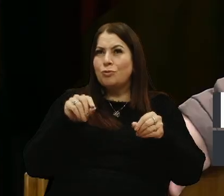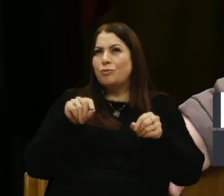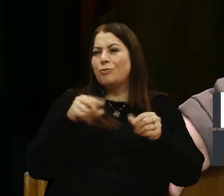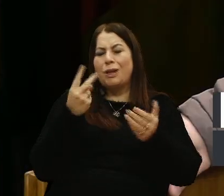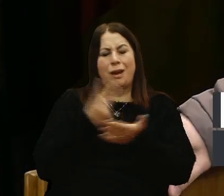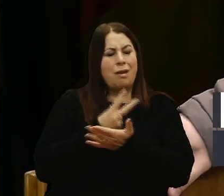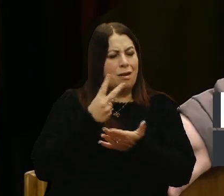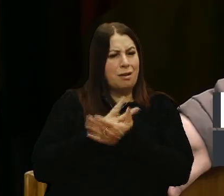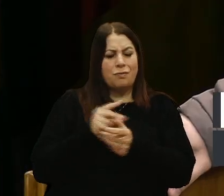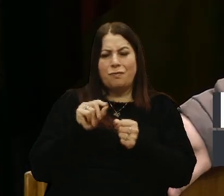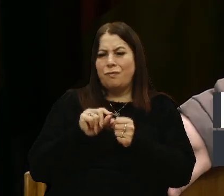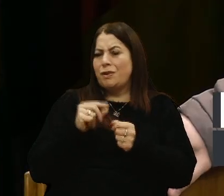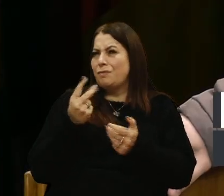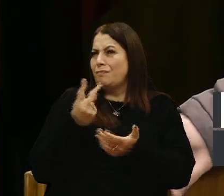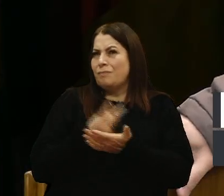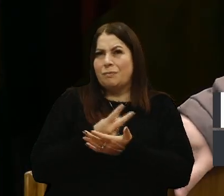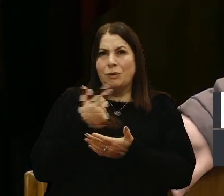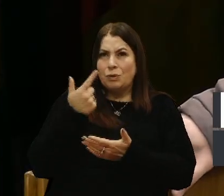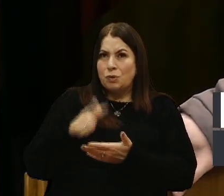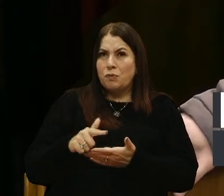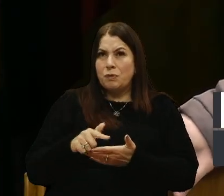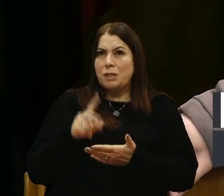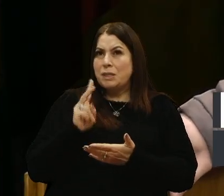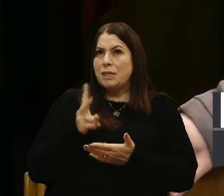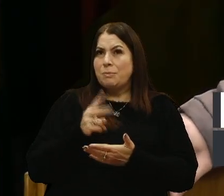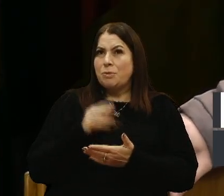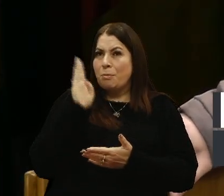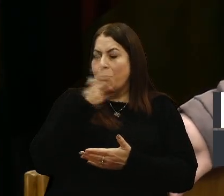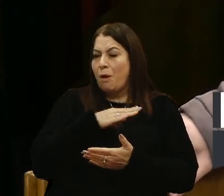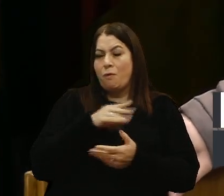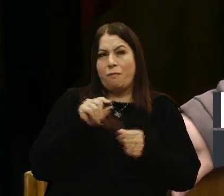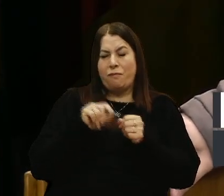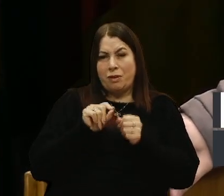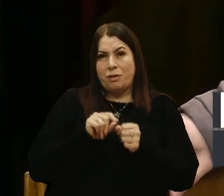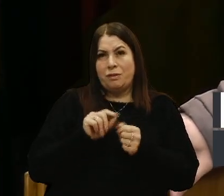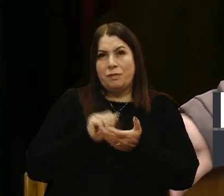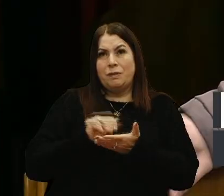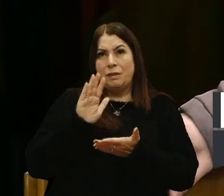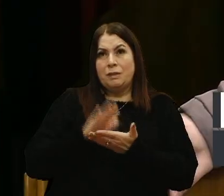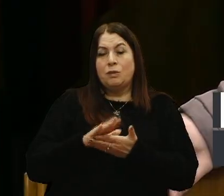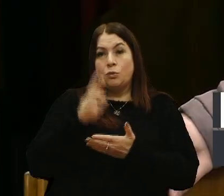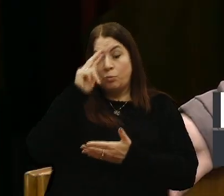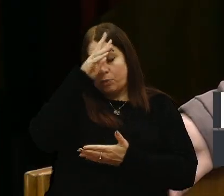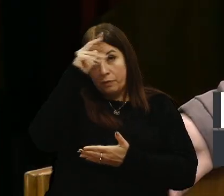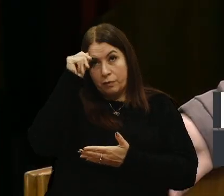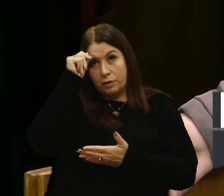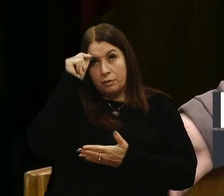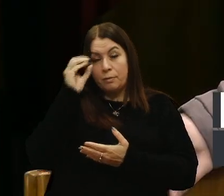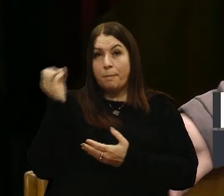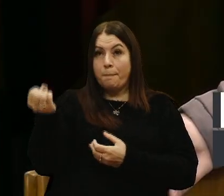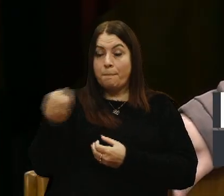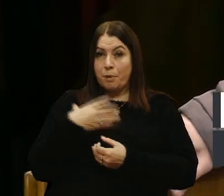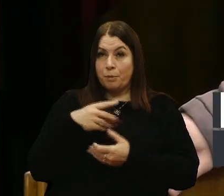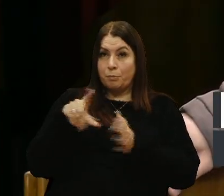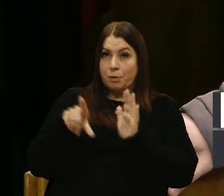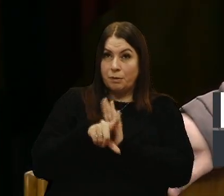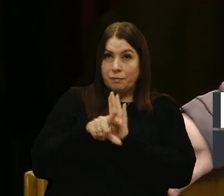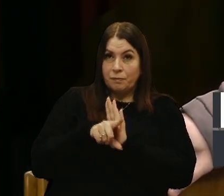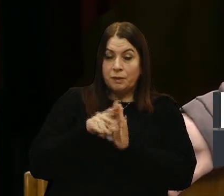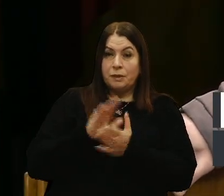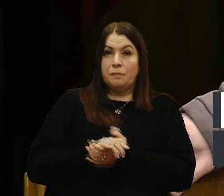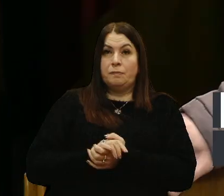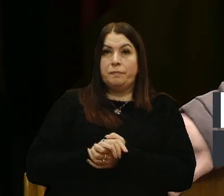novo. Tudo sempre muito mal feito. Uma parte, vereador. O prefeito manda uma lei, por